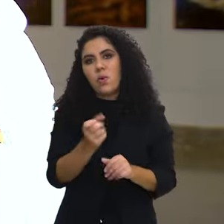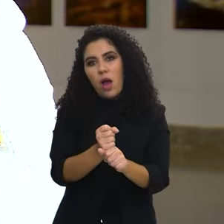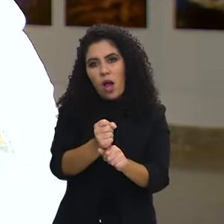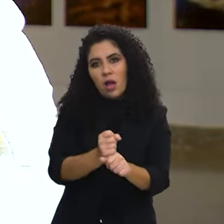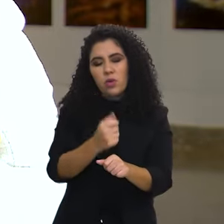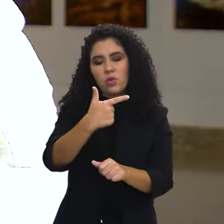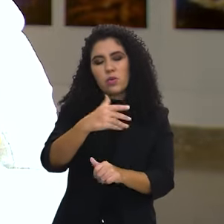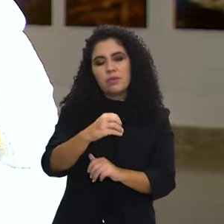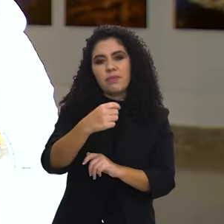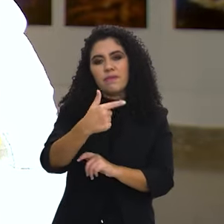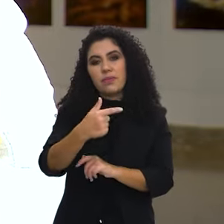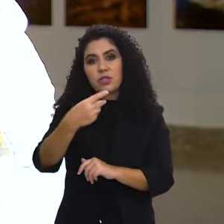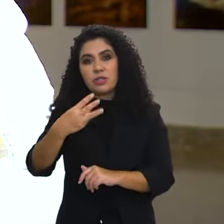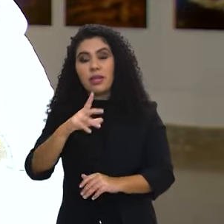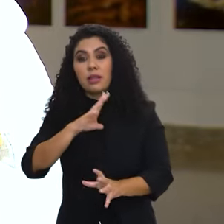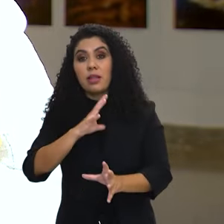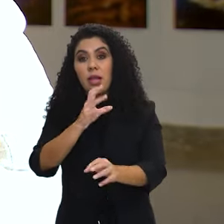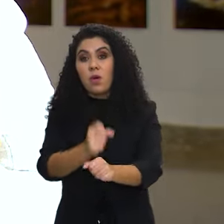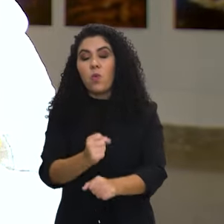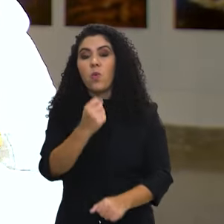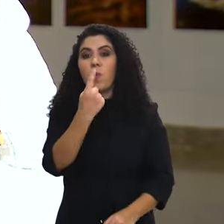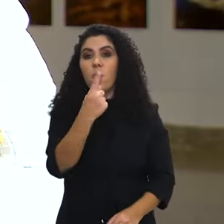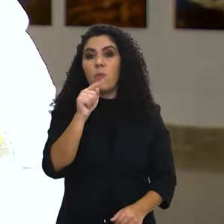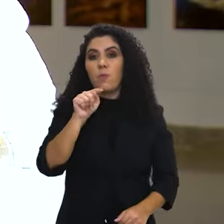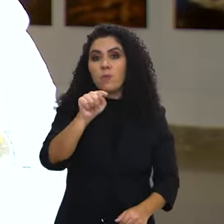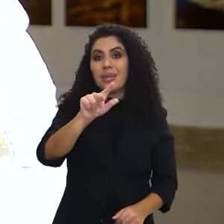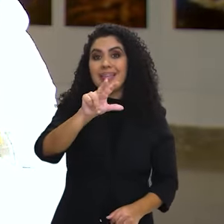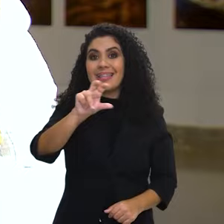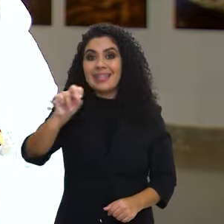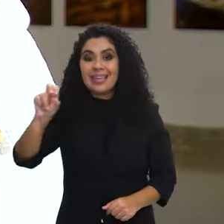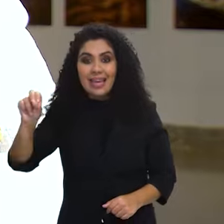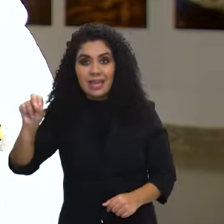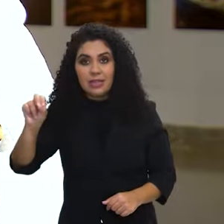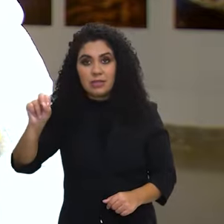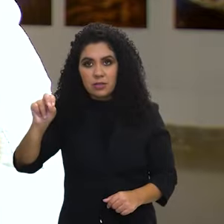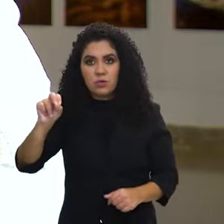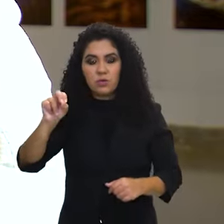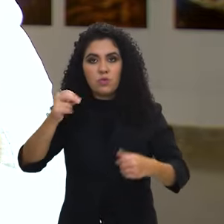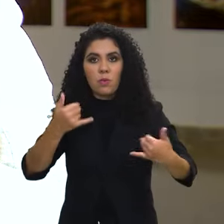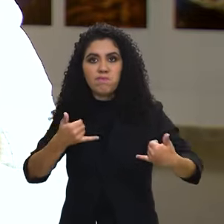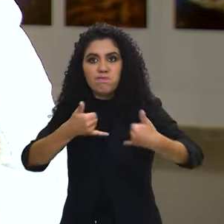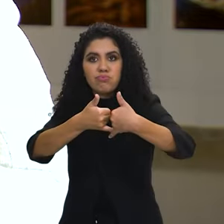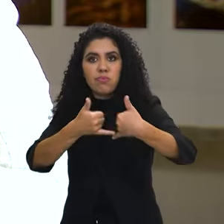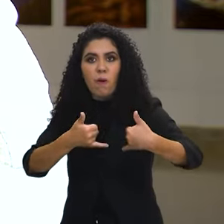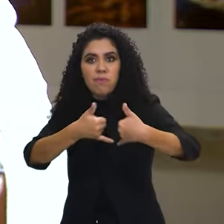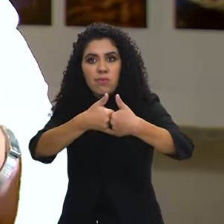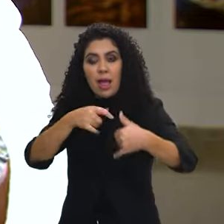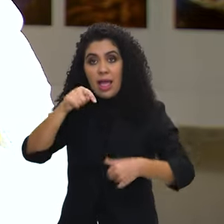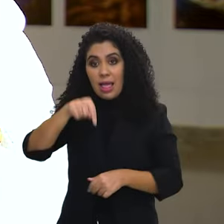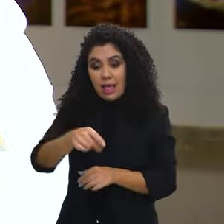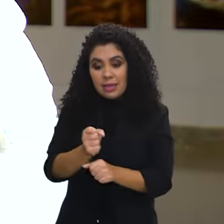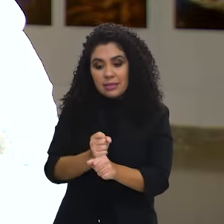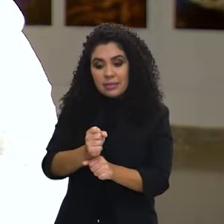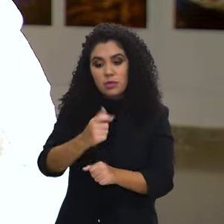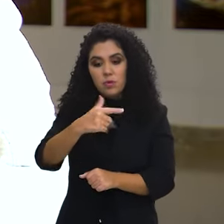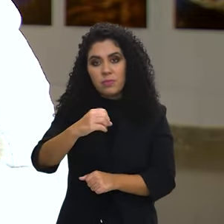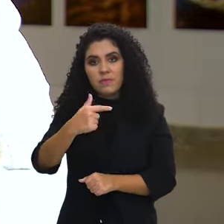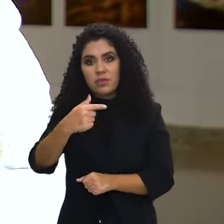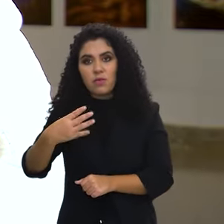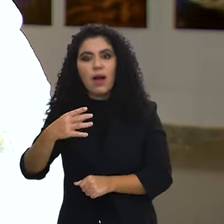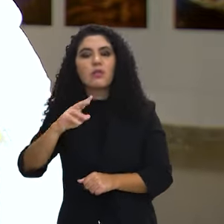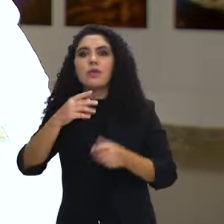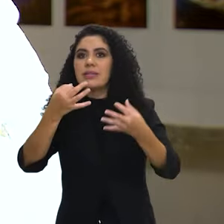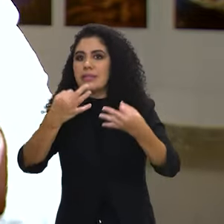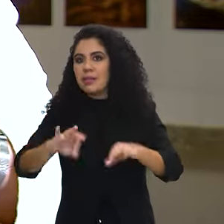em 2023 foi 1.00 atendimentos dia no 180 esse ano nós esperamos ter